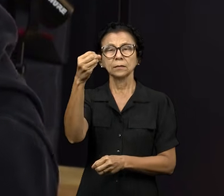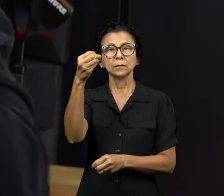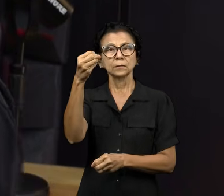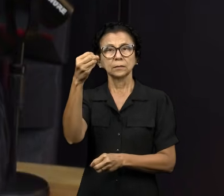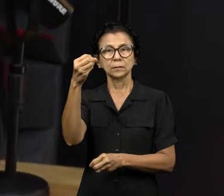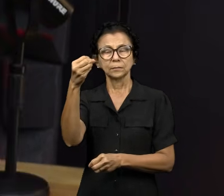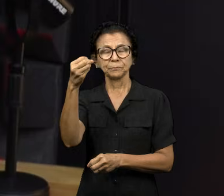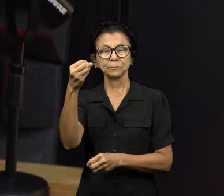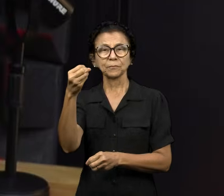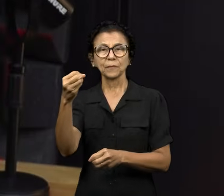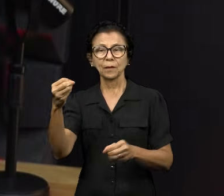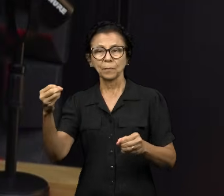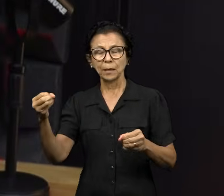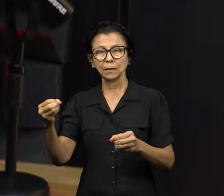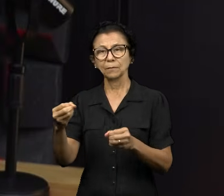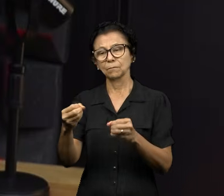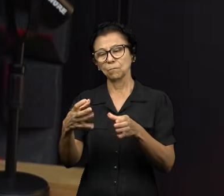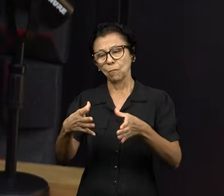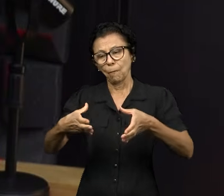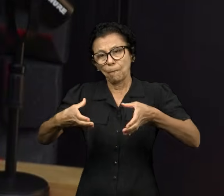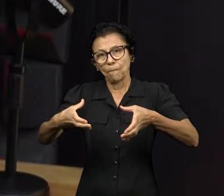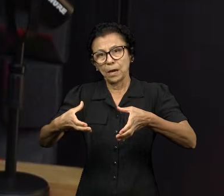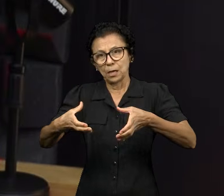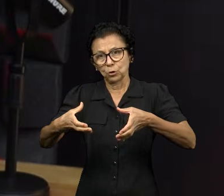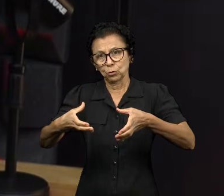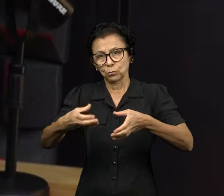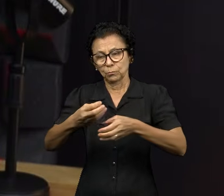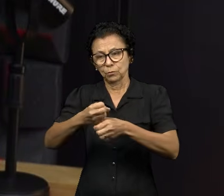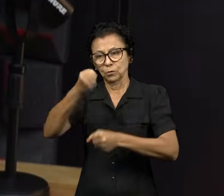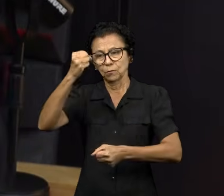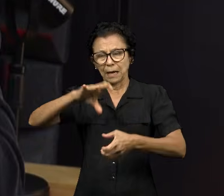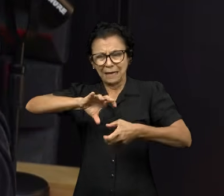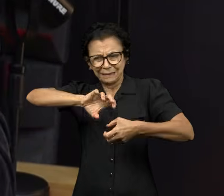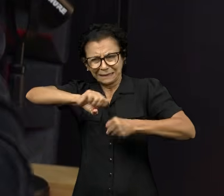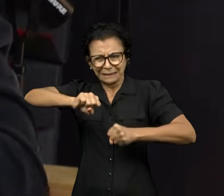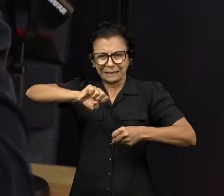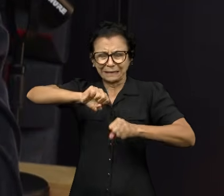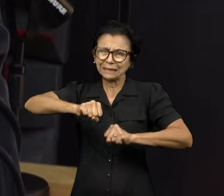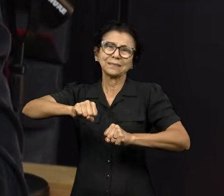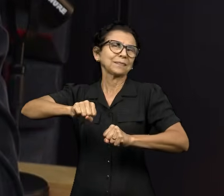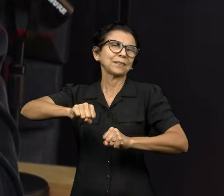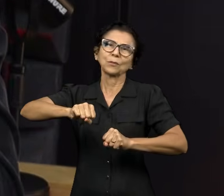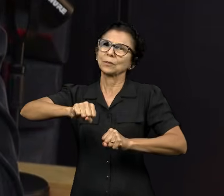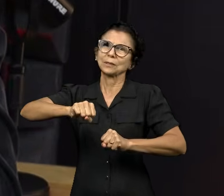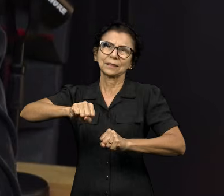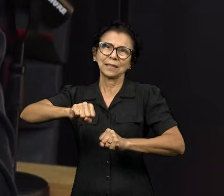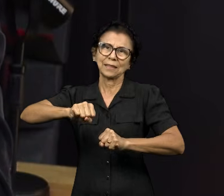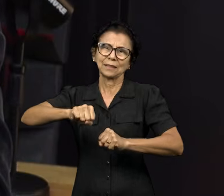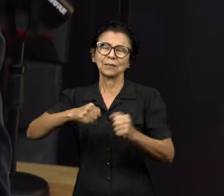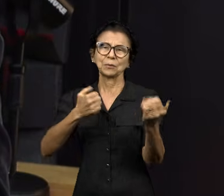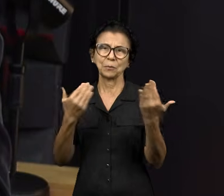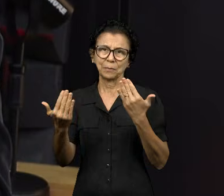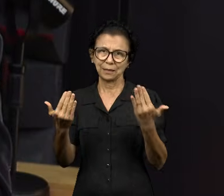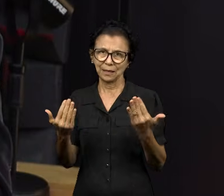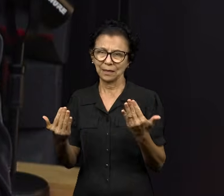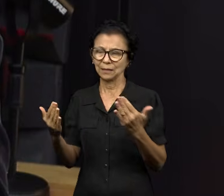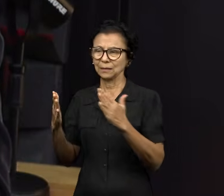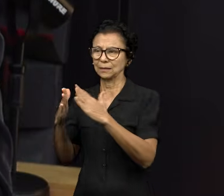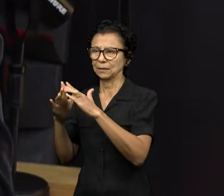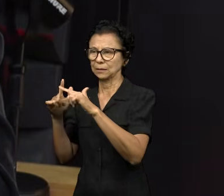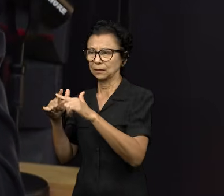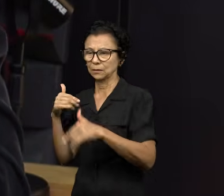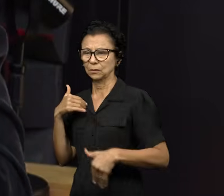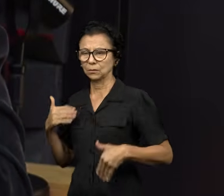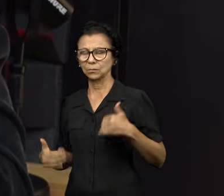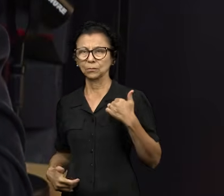no corpo. Pega um fecho agora de varas, tenta quebrar. Não quebra, porque no corpo nós somos fortalecidos